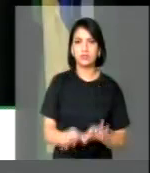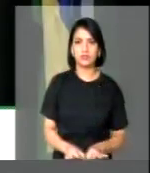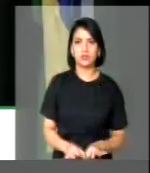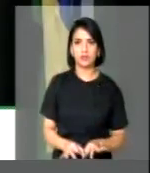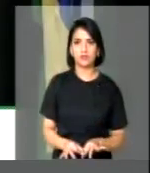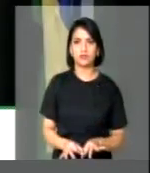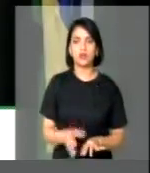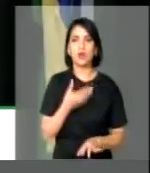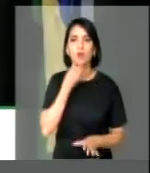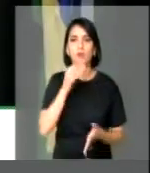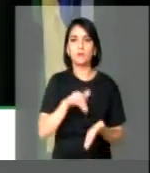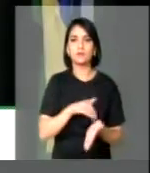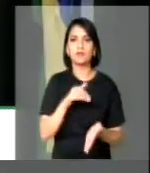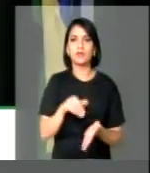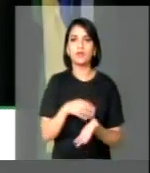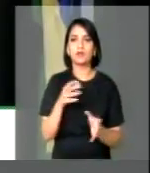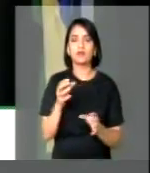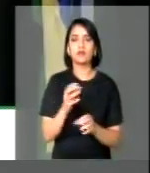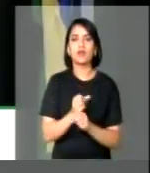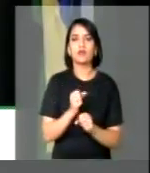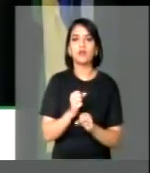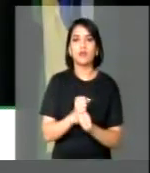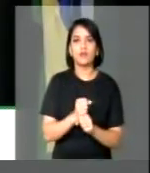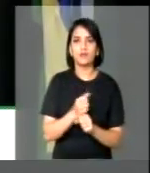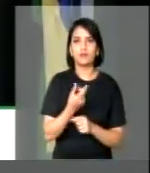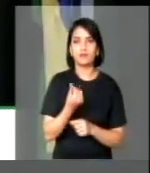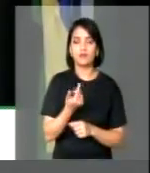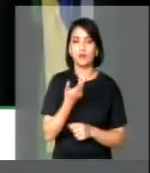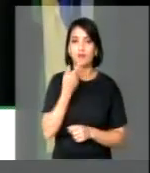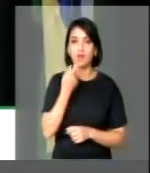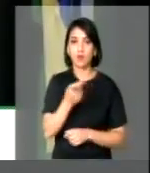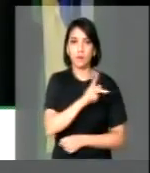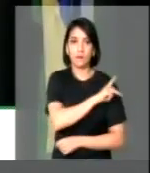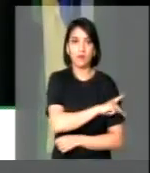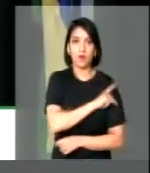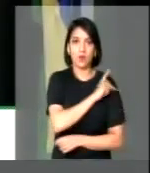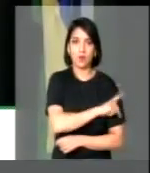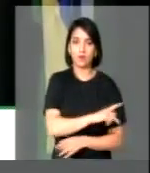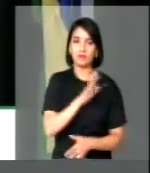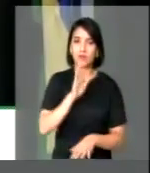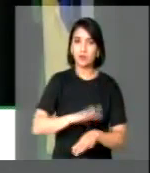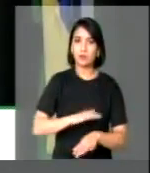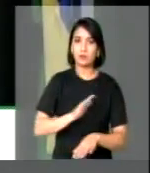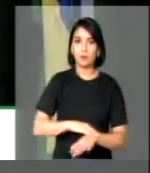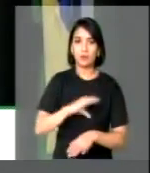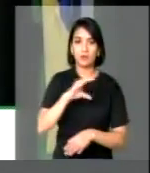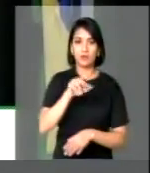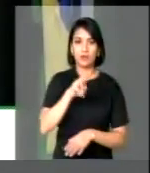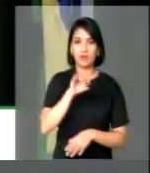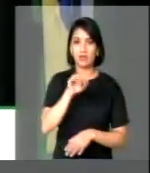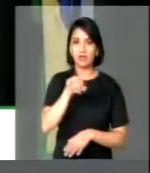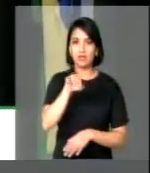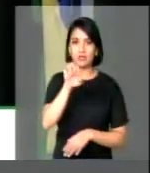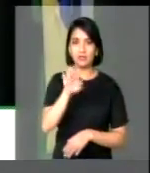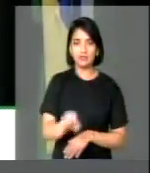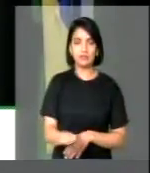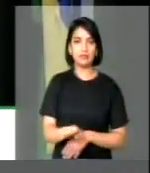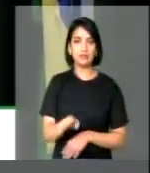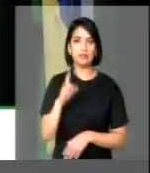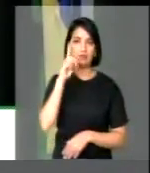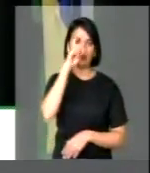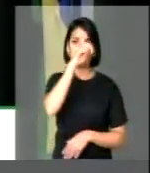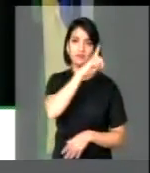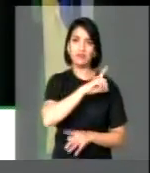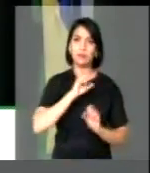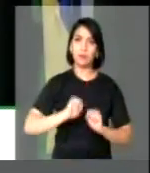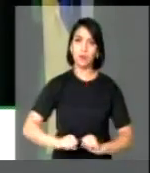Rafael Fonteles, o Piauí está no auge da crise e correndo sérios riscos de